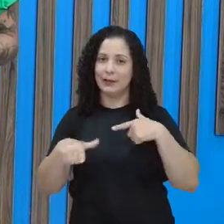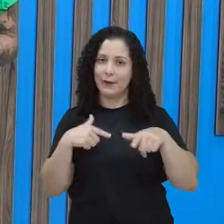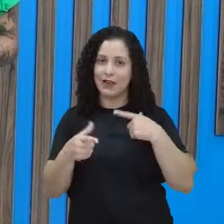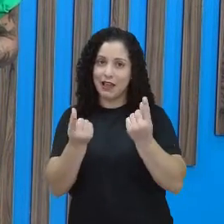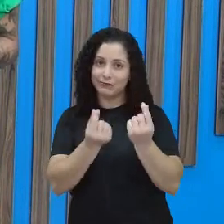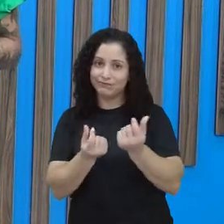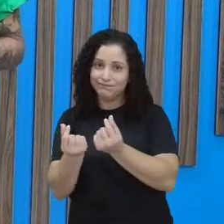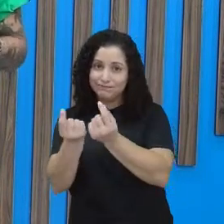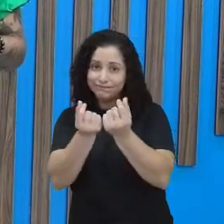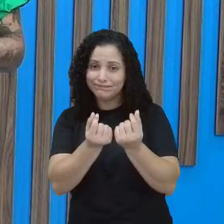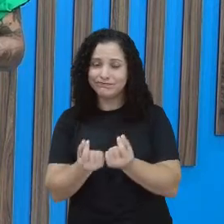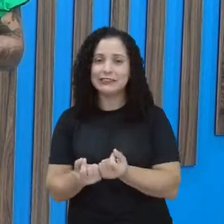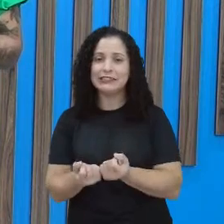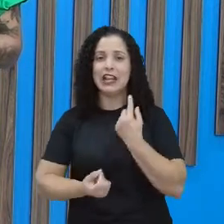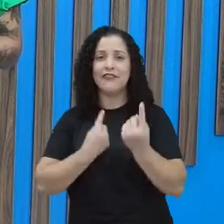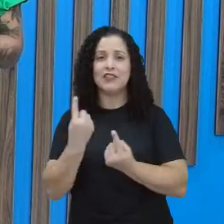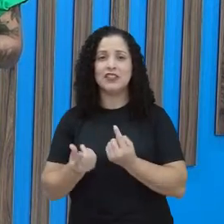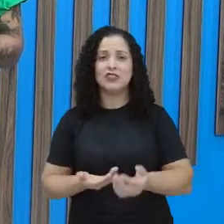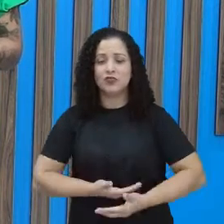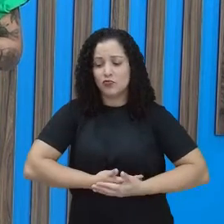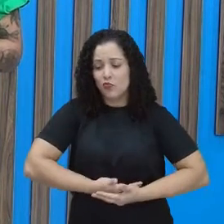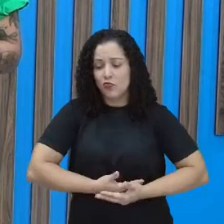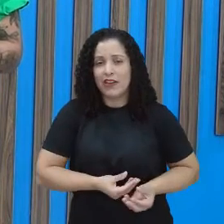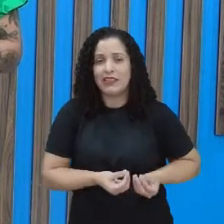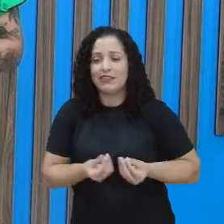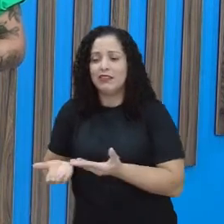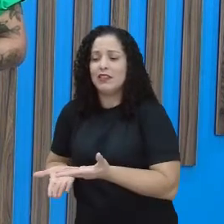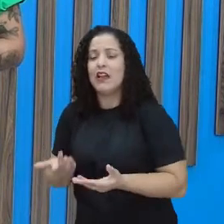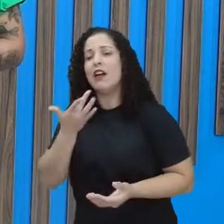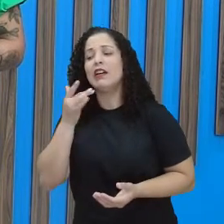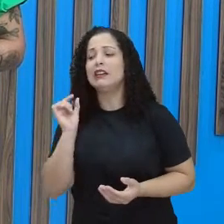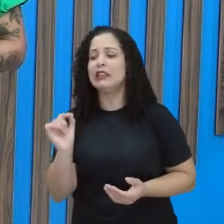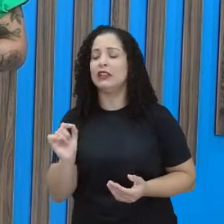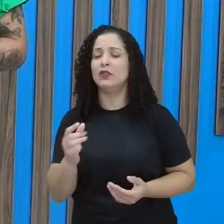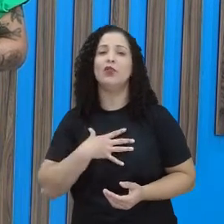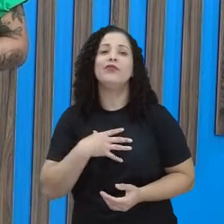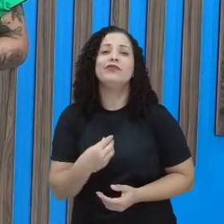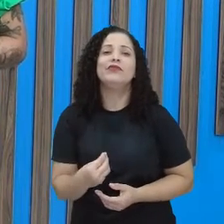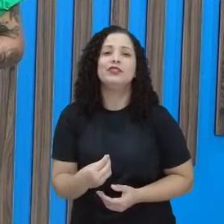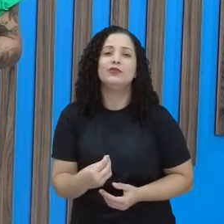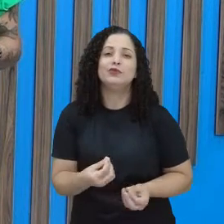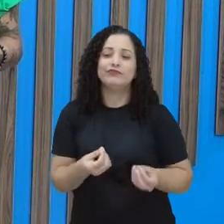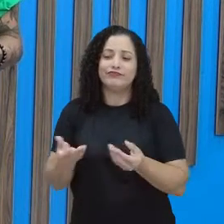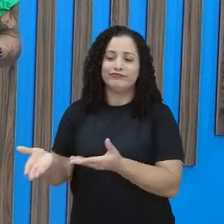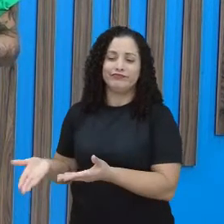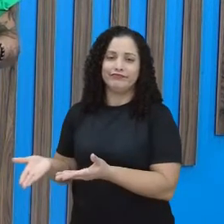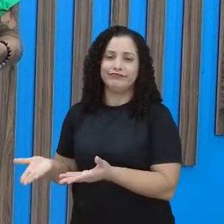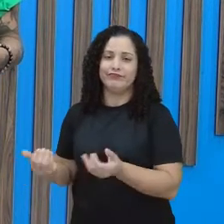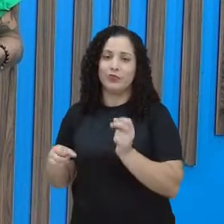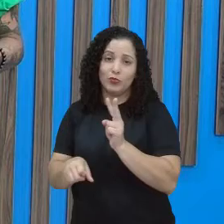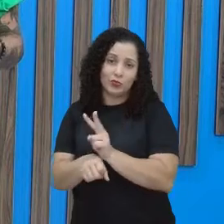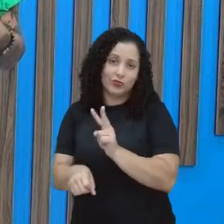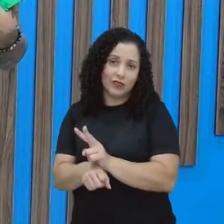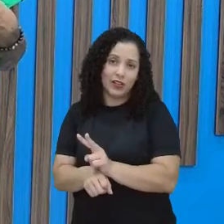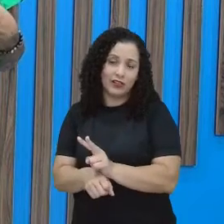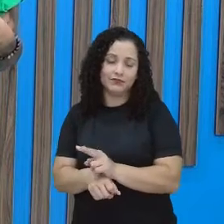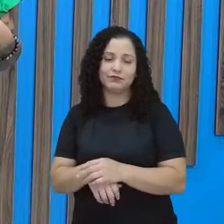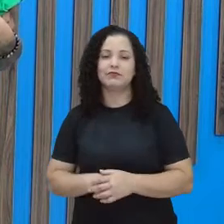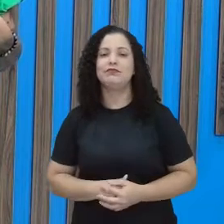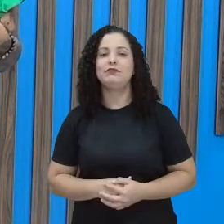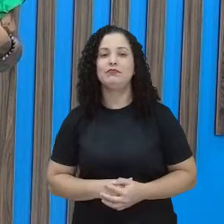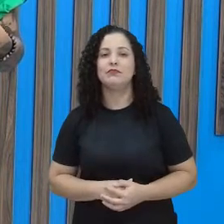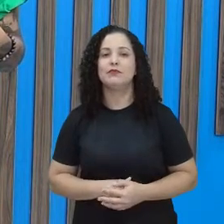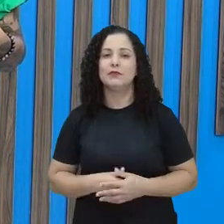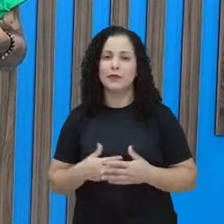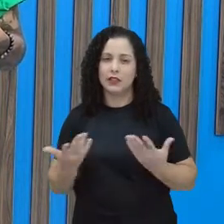econômica, né, não têm com quem deixar adequadamente seu filho ou filha. Então, o ideal, como já se tem